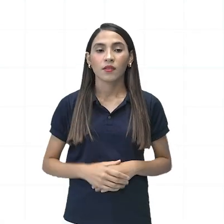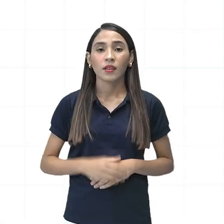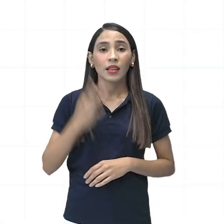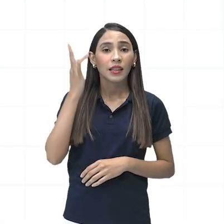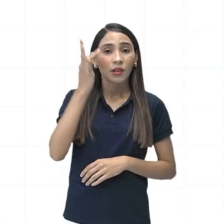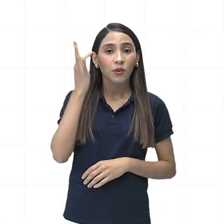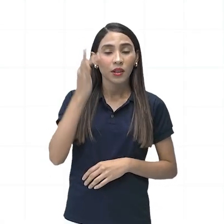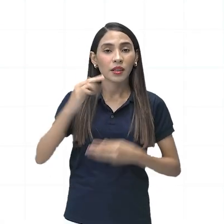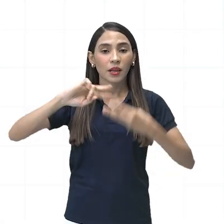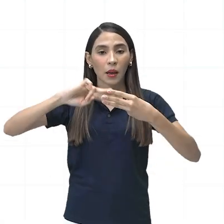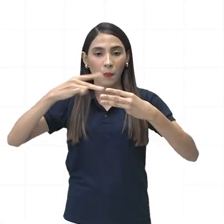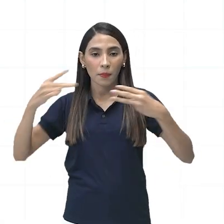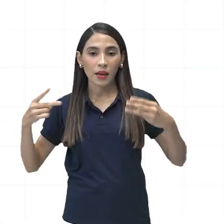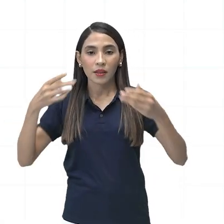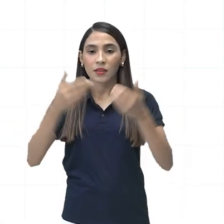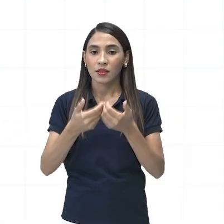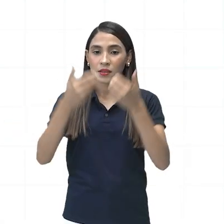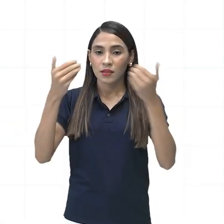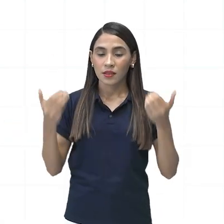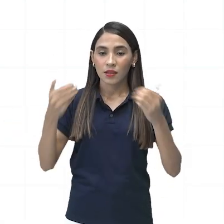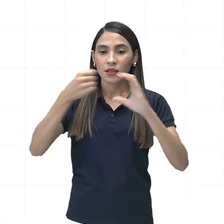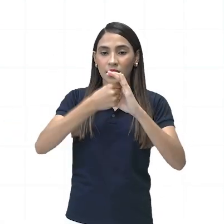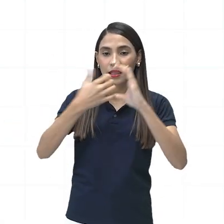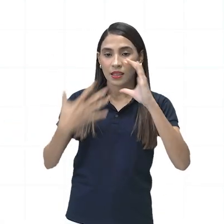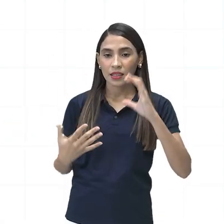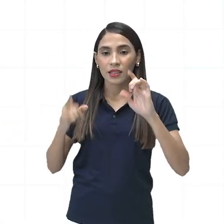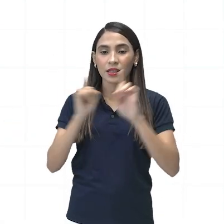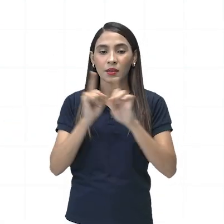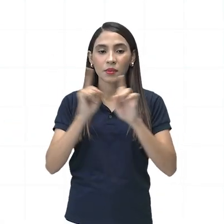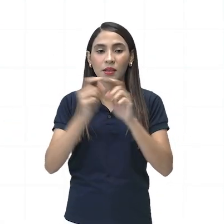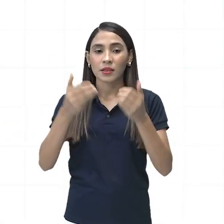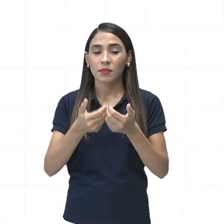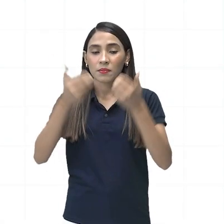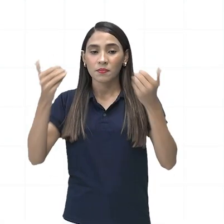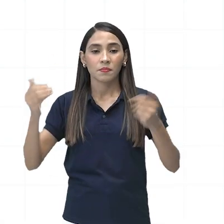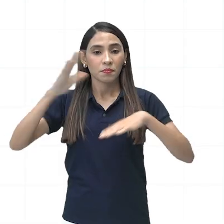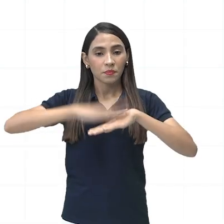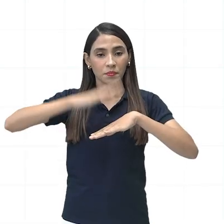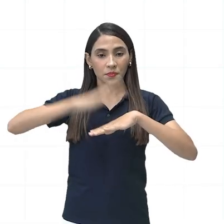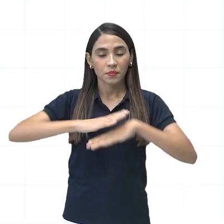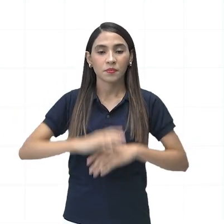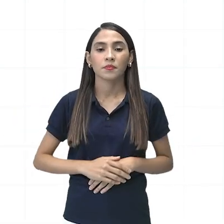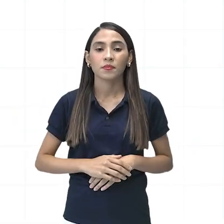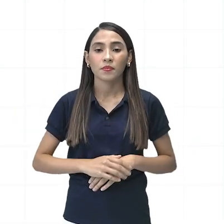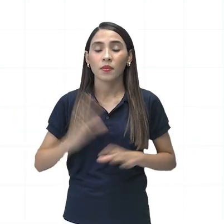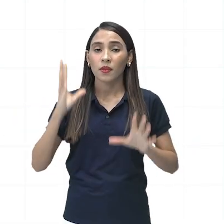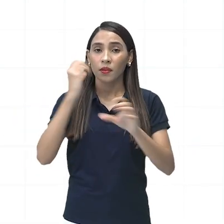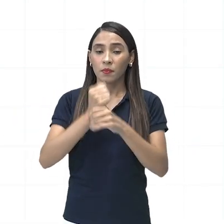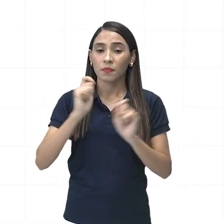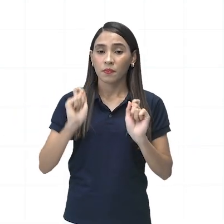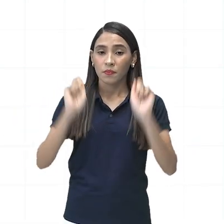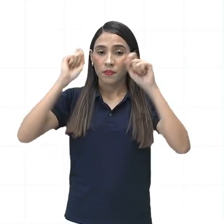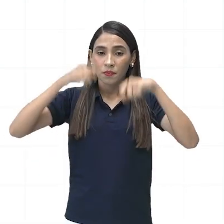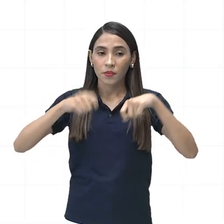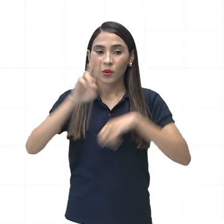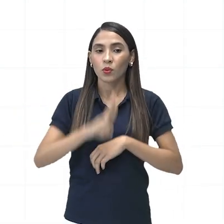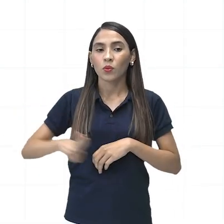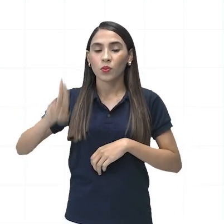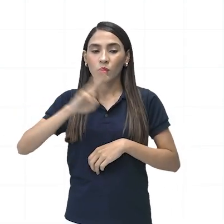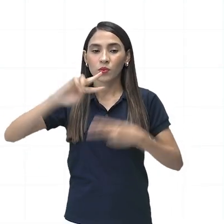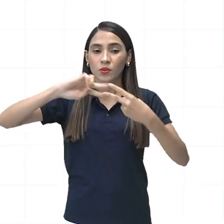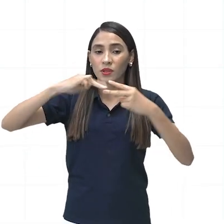leis de Mendel, segregação dos fatores e segregação independente, probabilidade